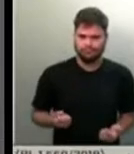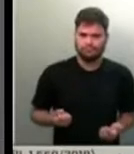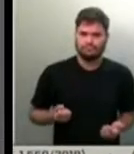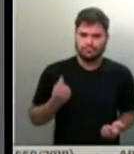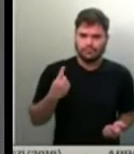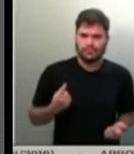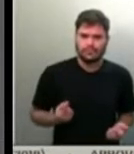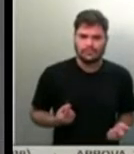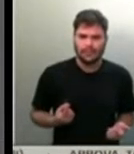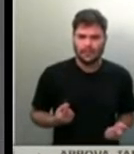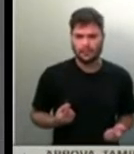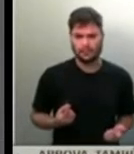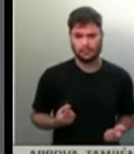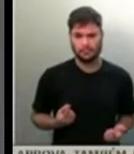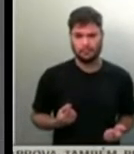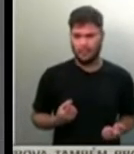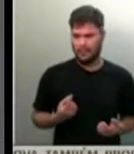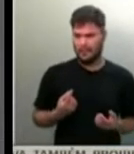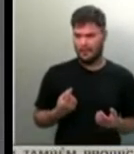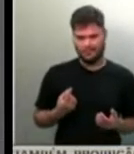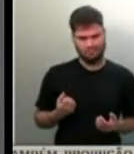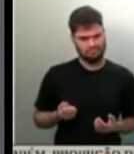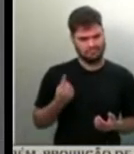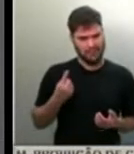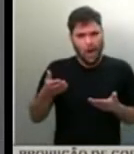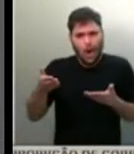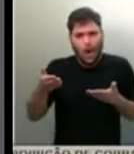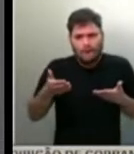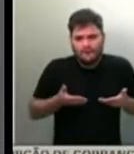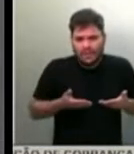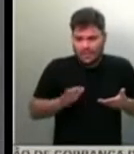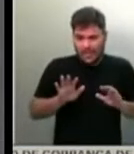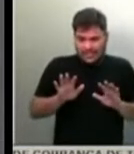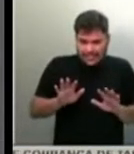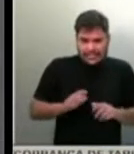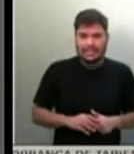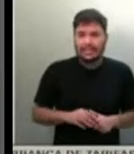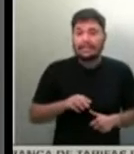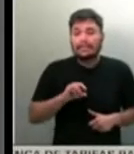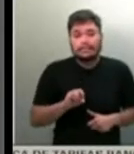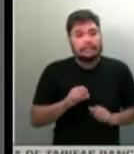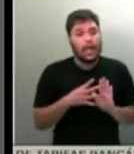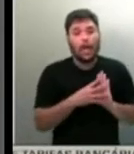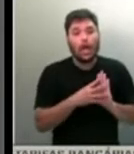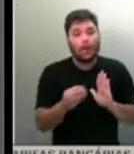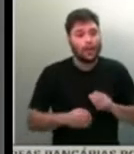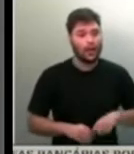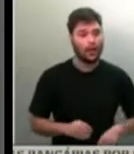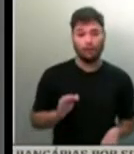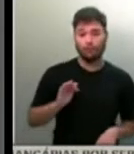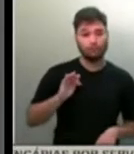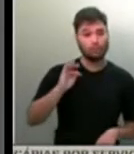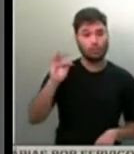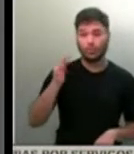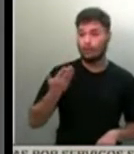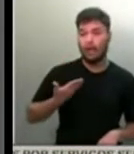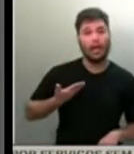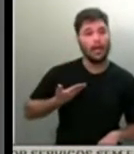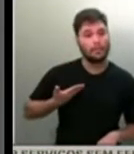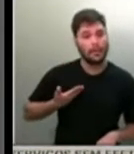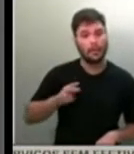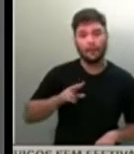de se fazer um convite, meu Deus! Se virar moda, logo alguém convidará os amigos